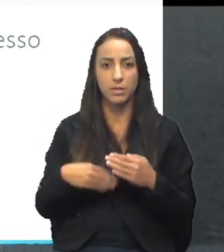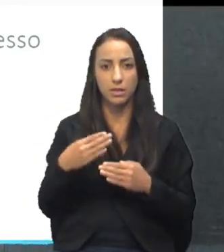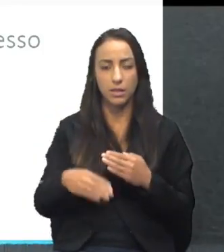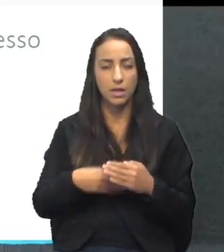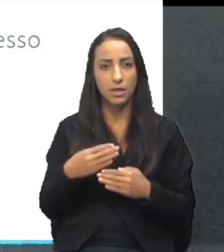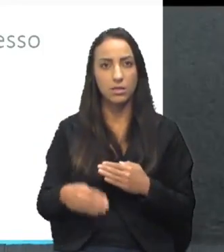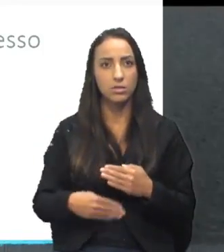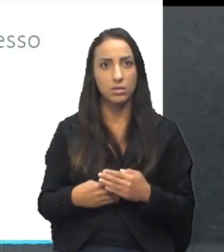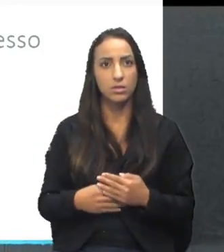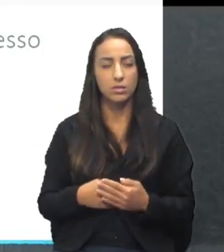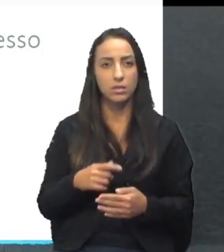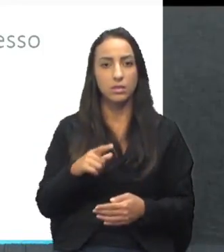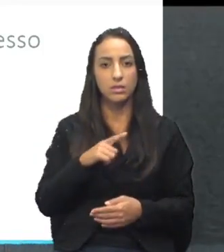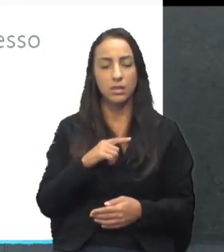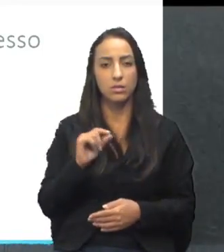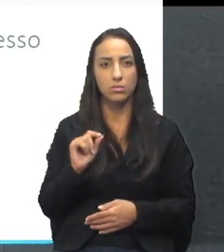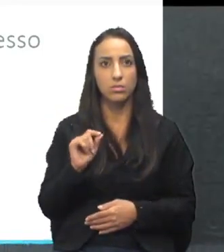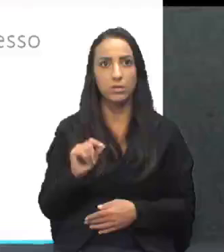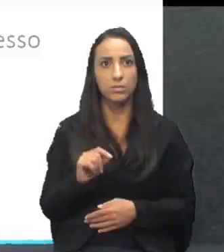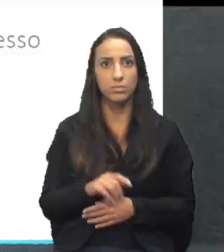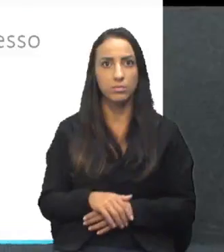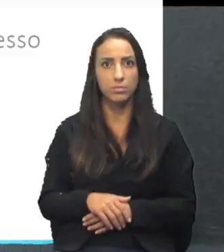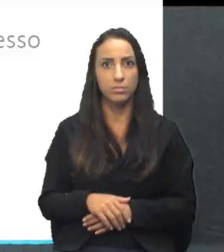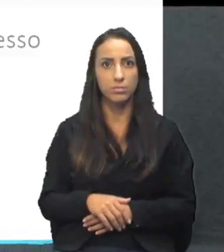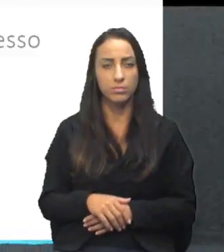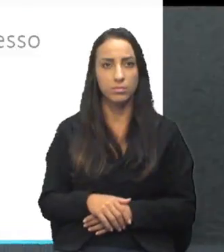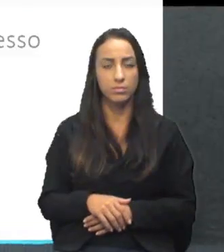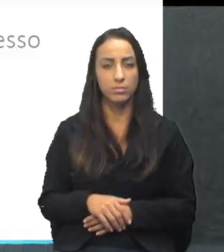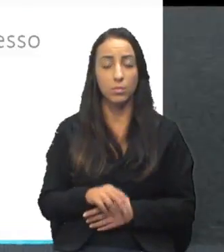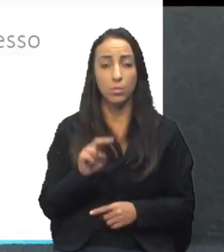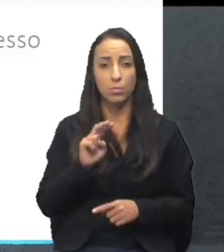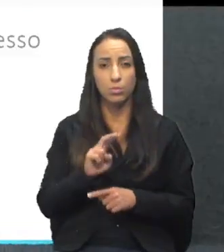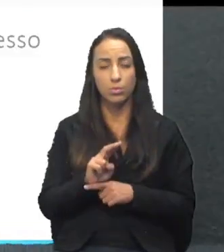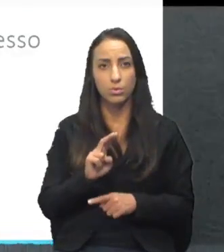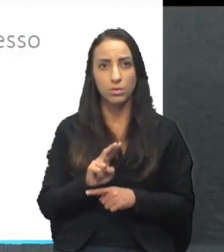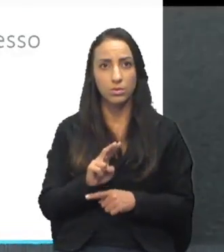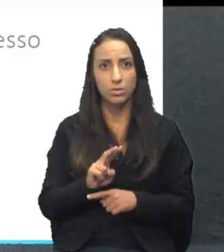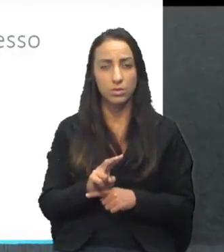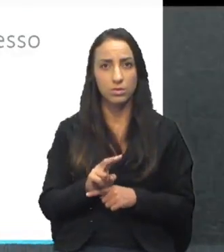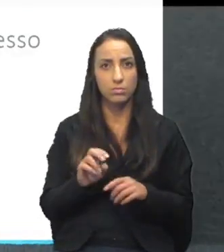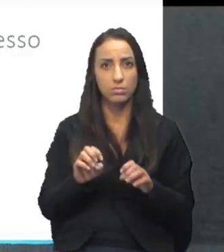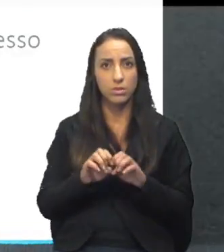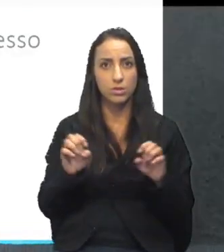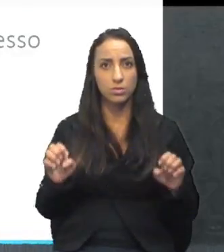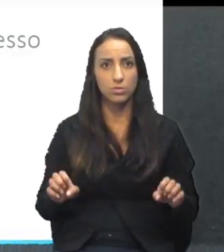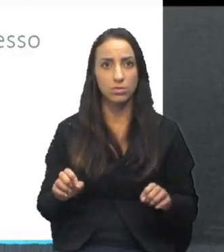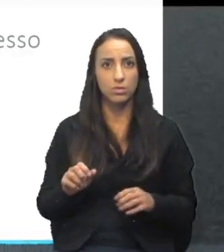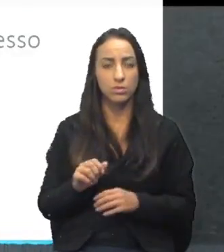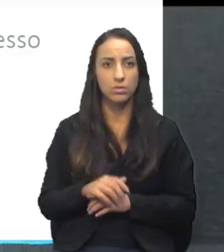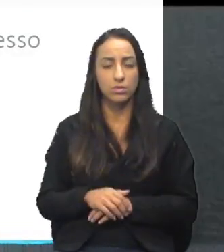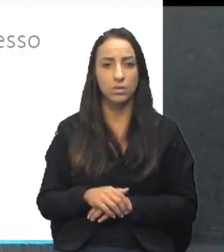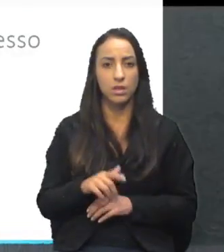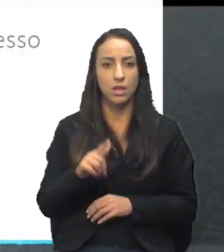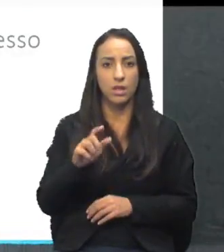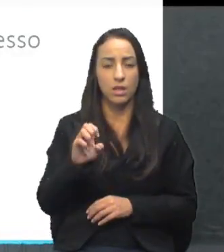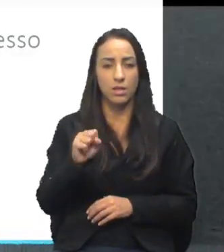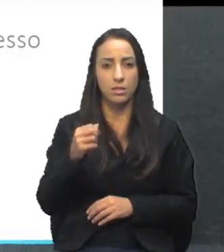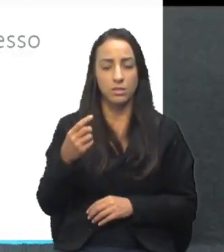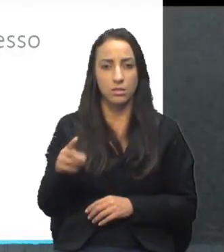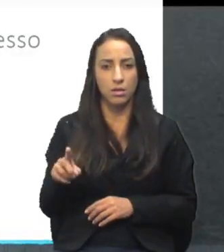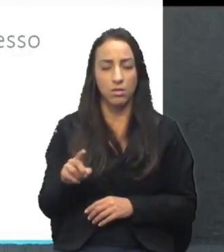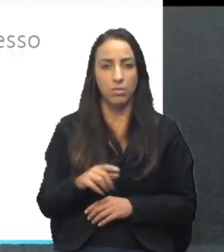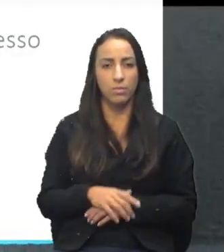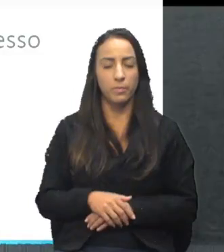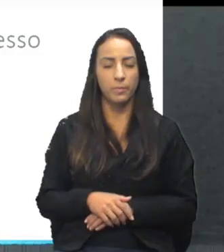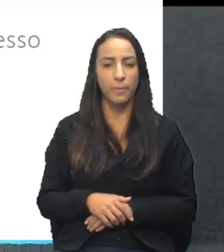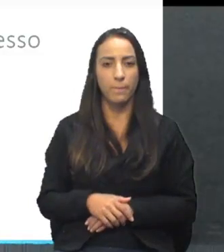bandagens, nós temos que é muito utilizada para proteger estruturas de agravamento de lesão,